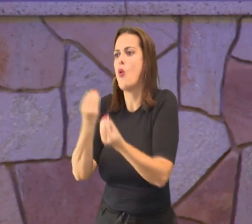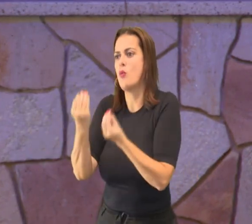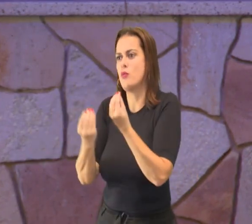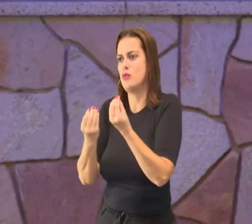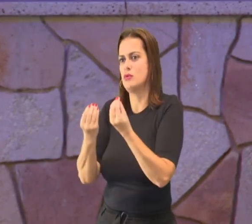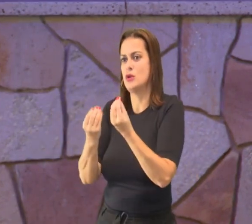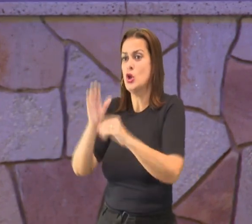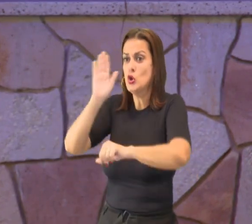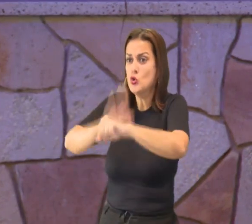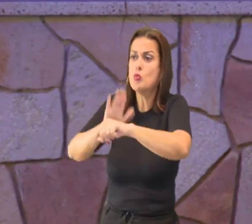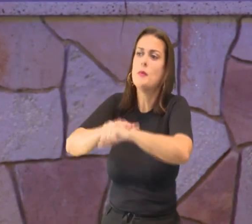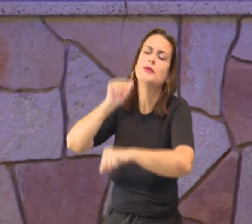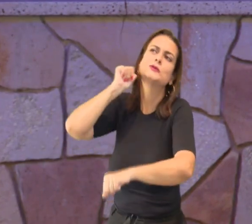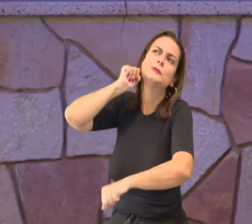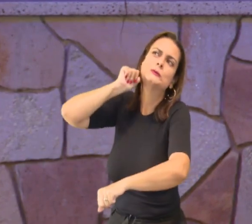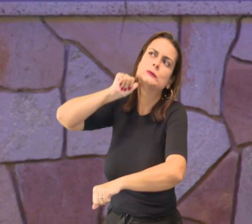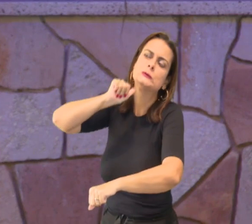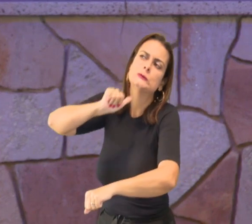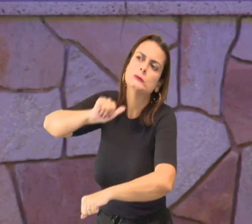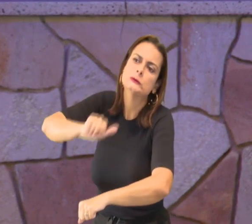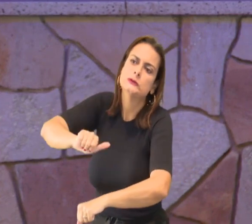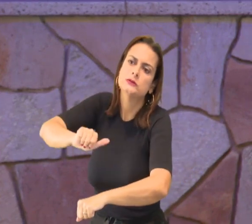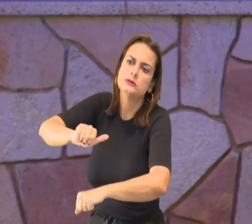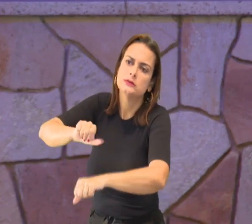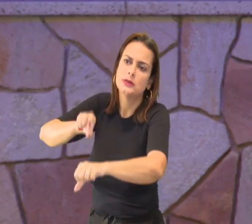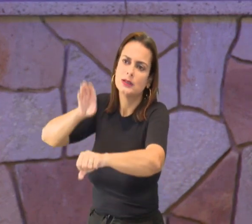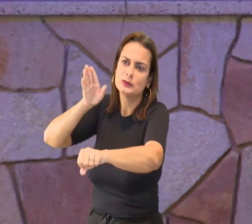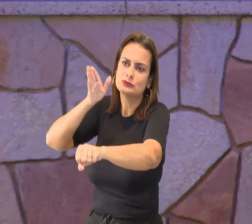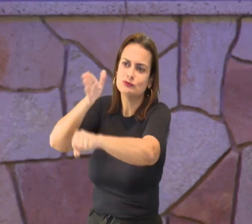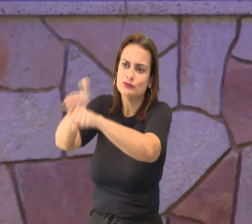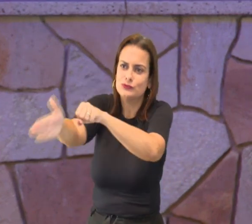Ao imolar o animal, cortava-se a garganta,